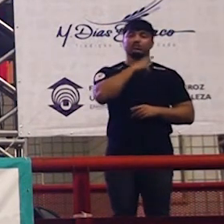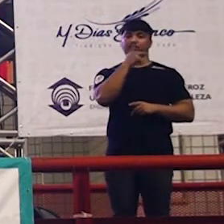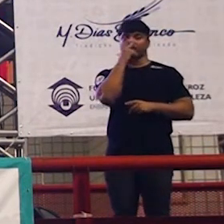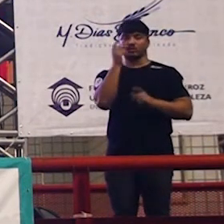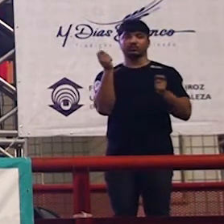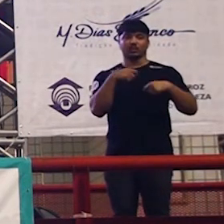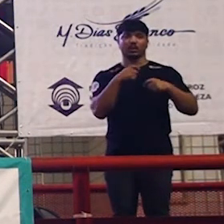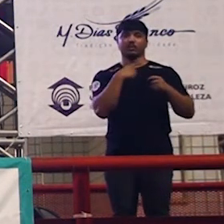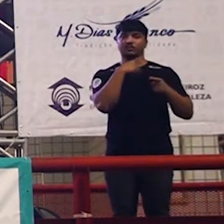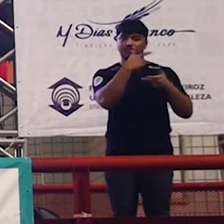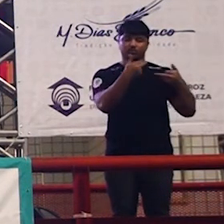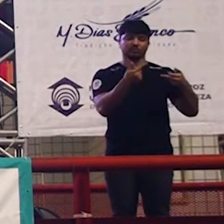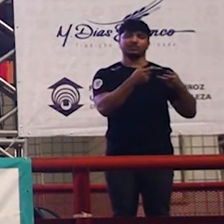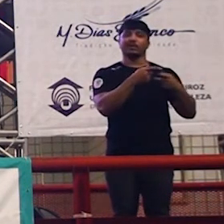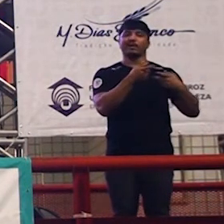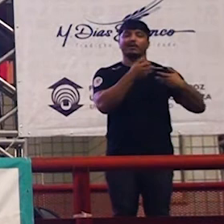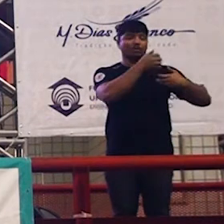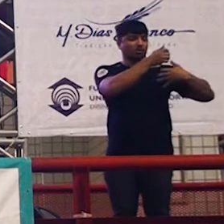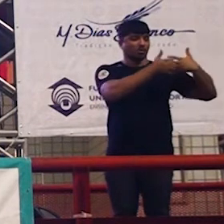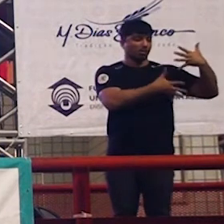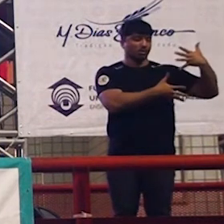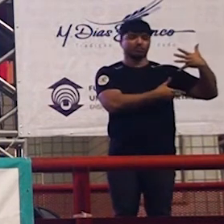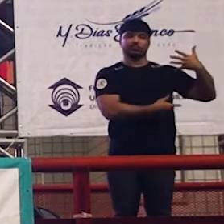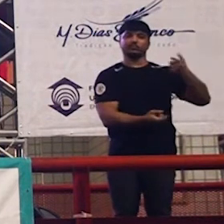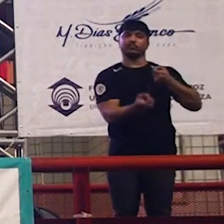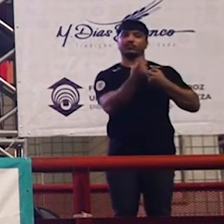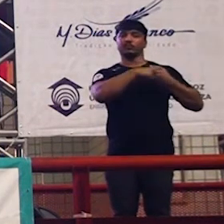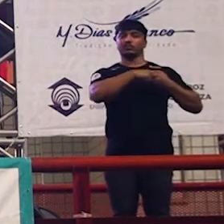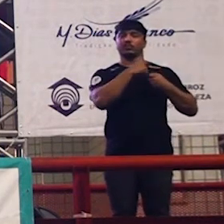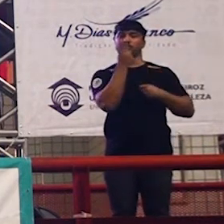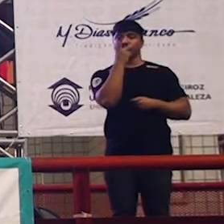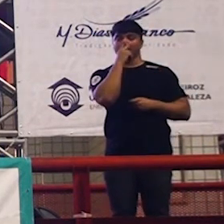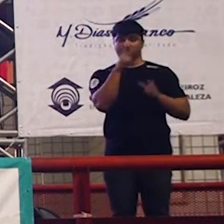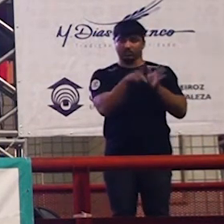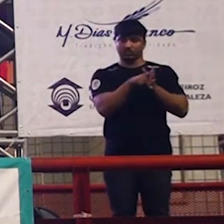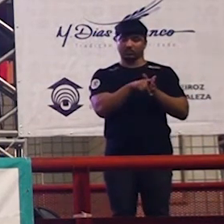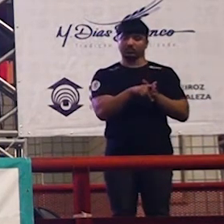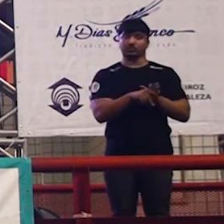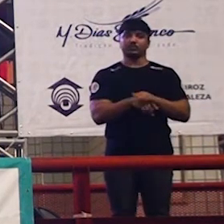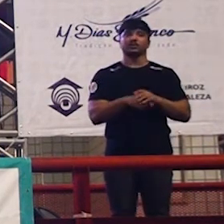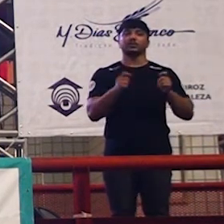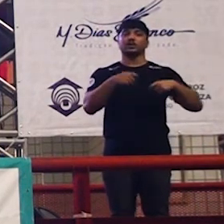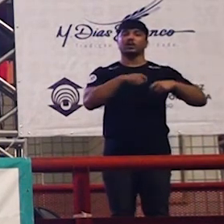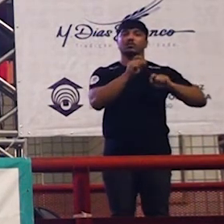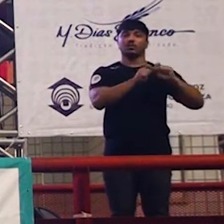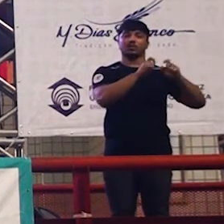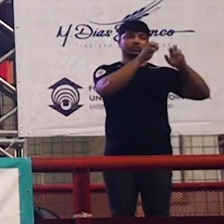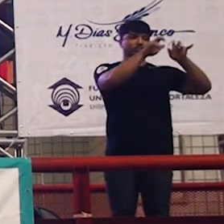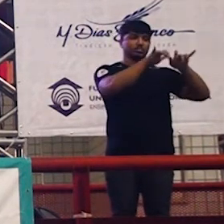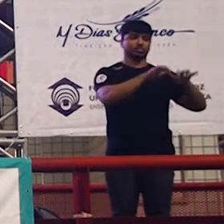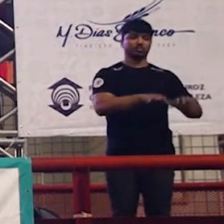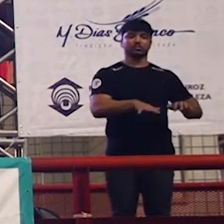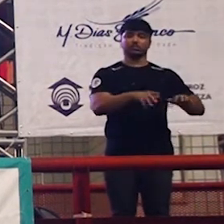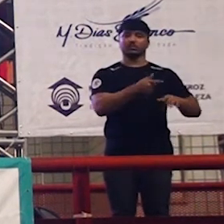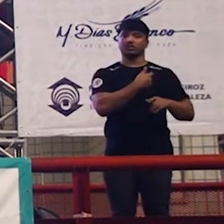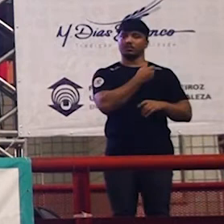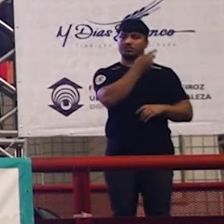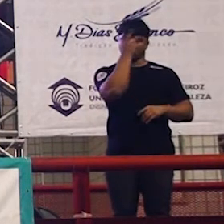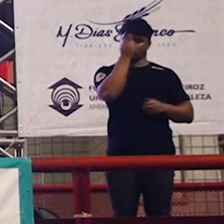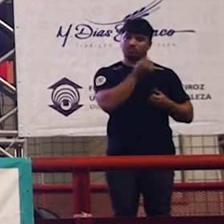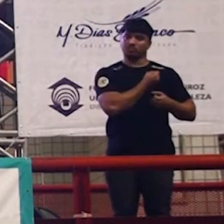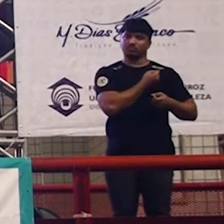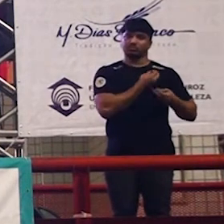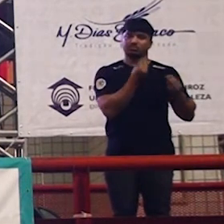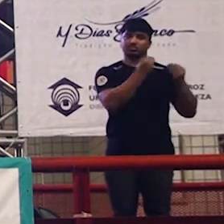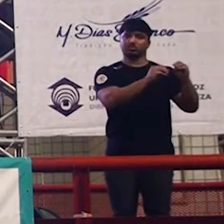forma cronológica inversa, tendo como foco a temática proposta do blog, podendo ser escritos por um número variável de pessoas